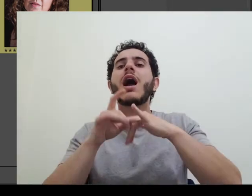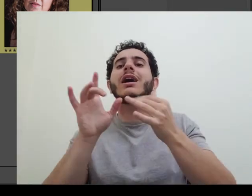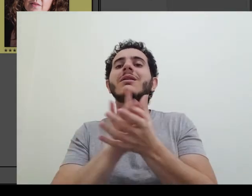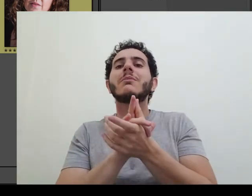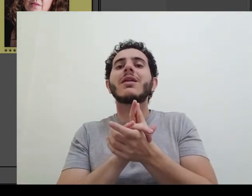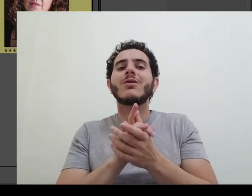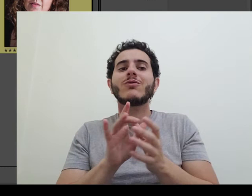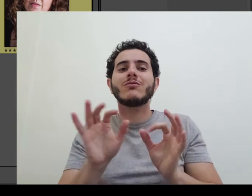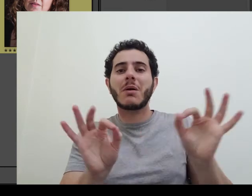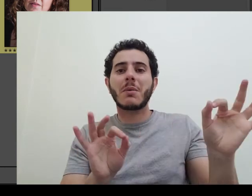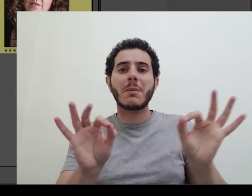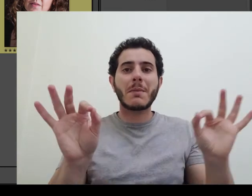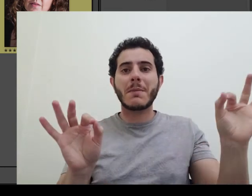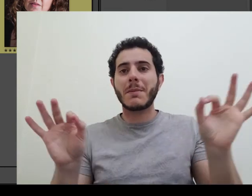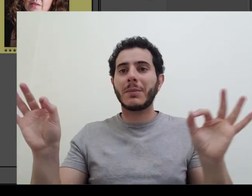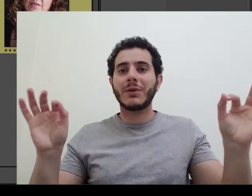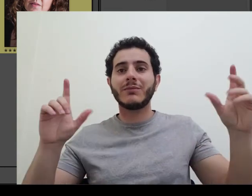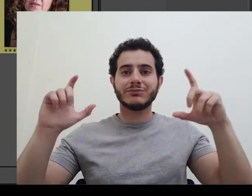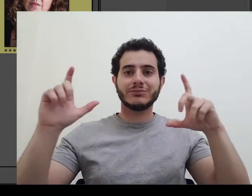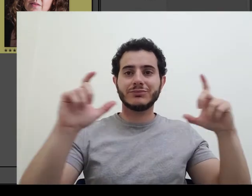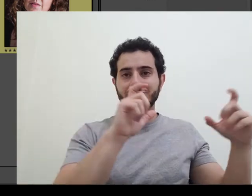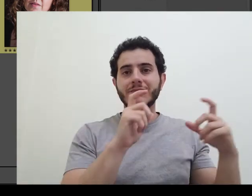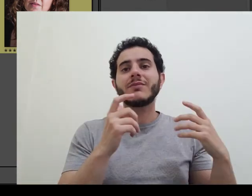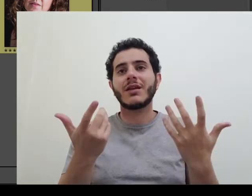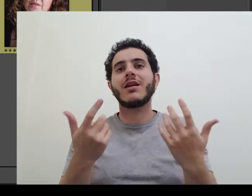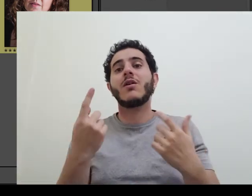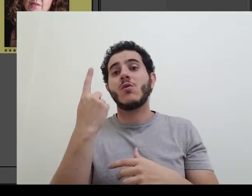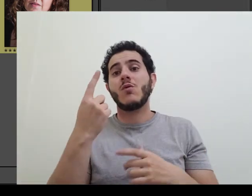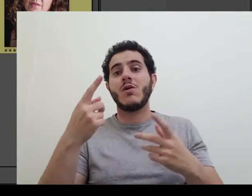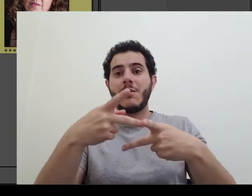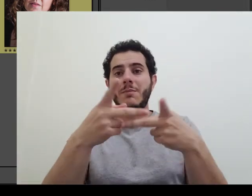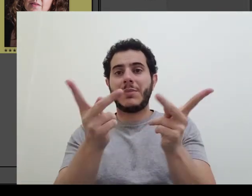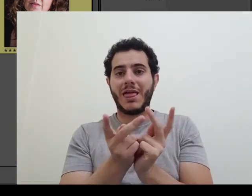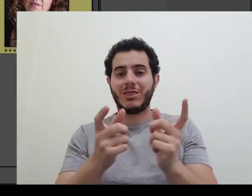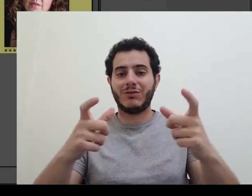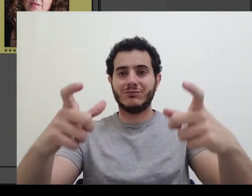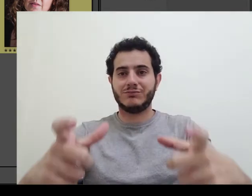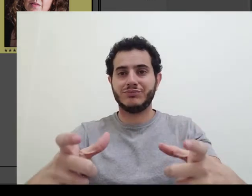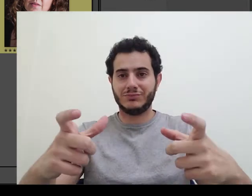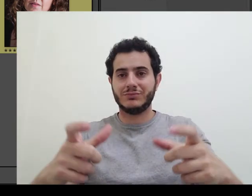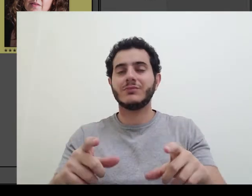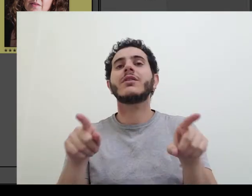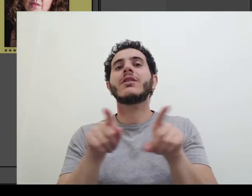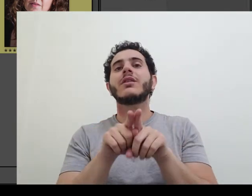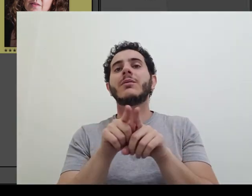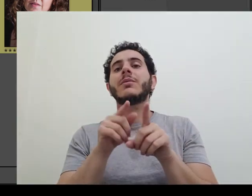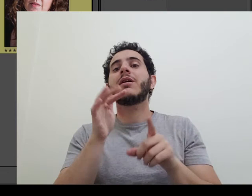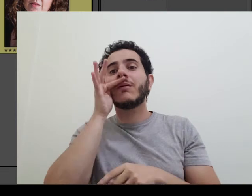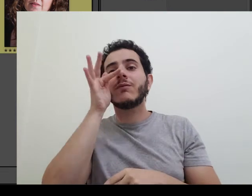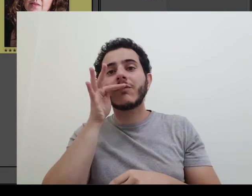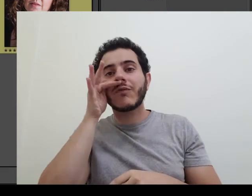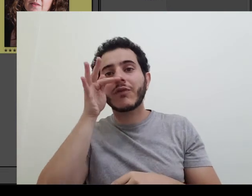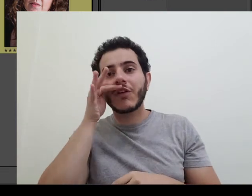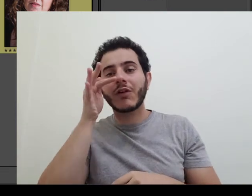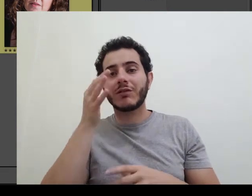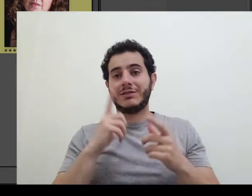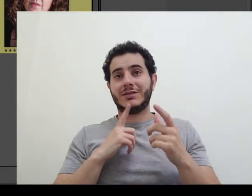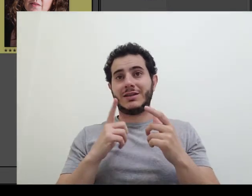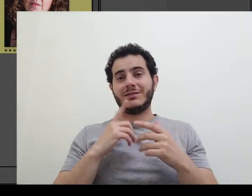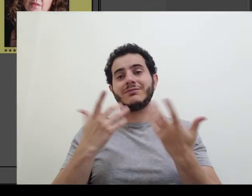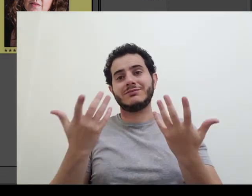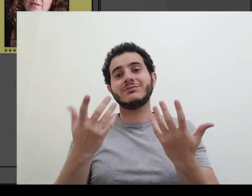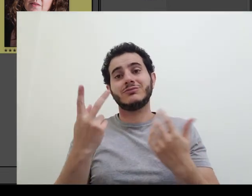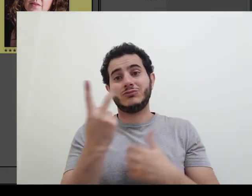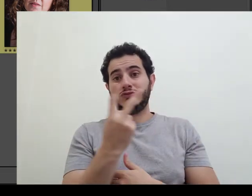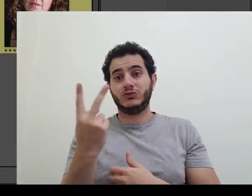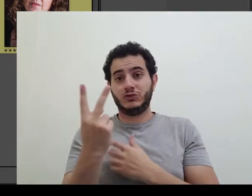de casamento. Uma eu fiz uma brincadeira de saturação e a outra aqui é um prato, que depois também é um belo de um exercício que dá para fazer, que eu tirei algumas